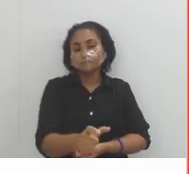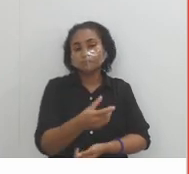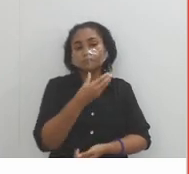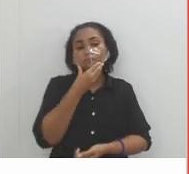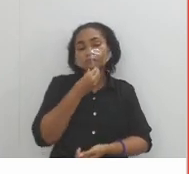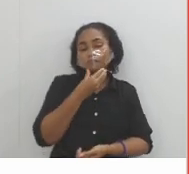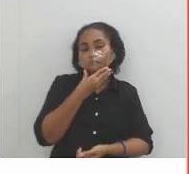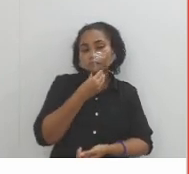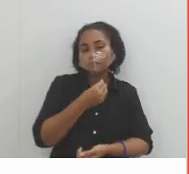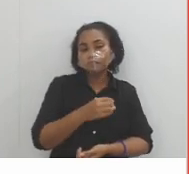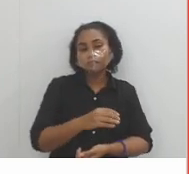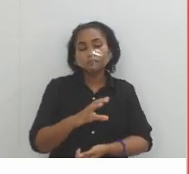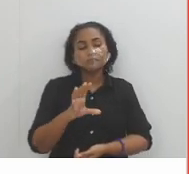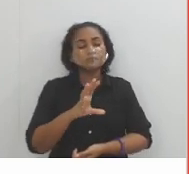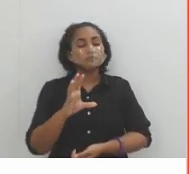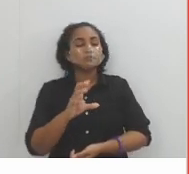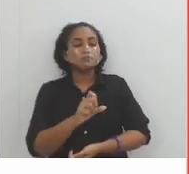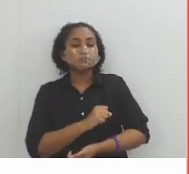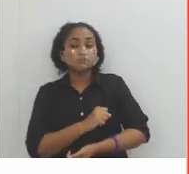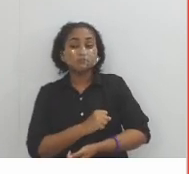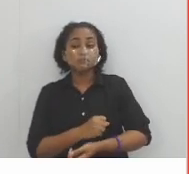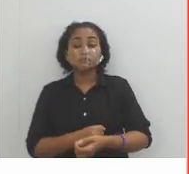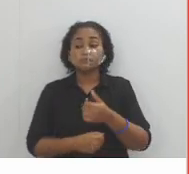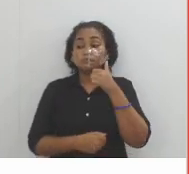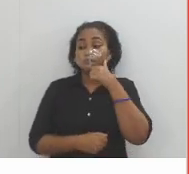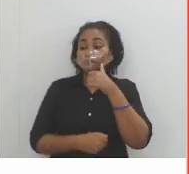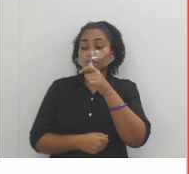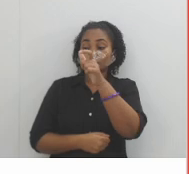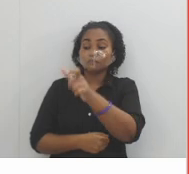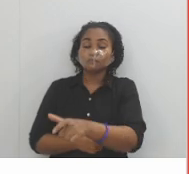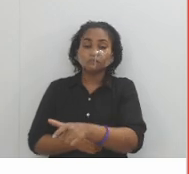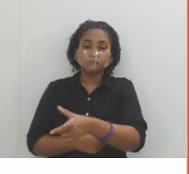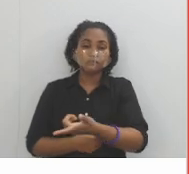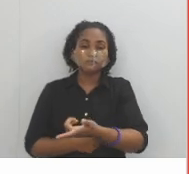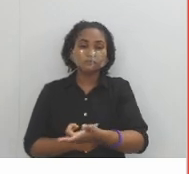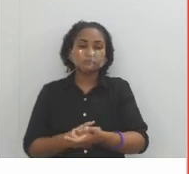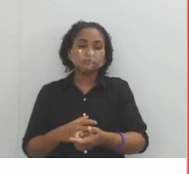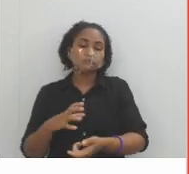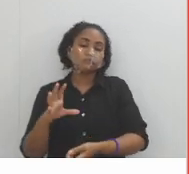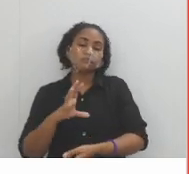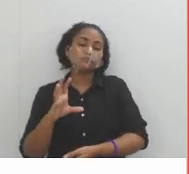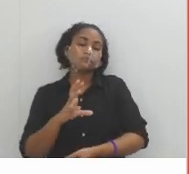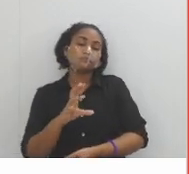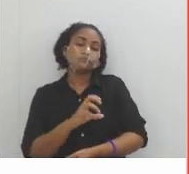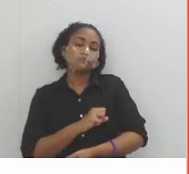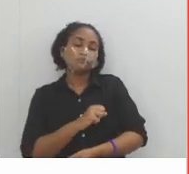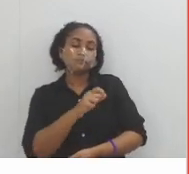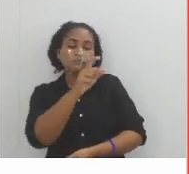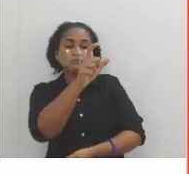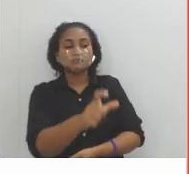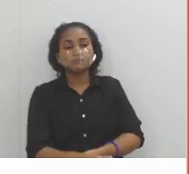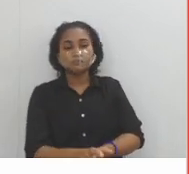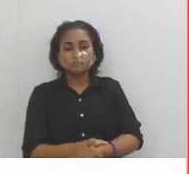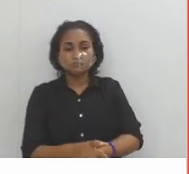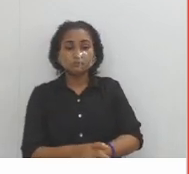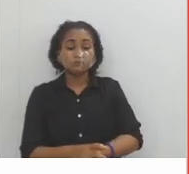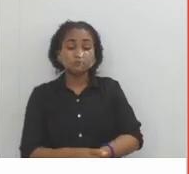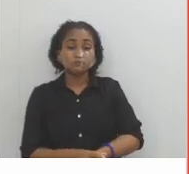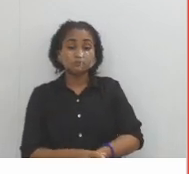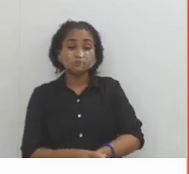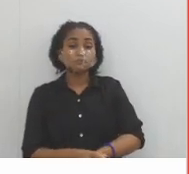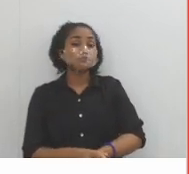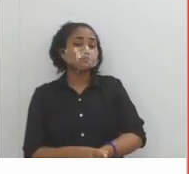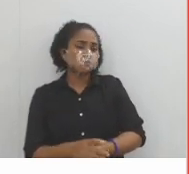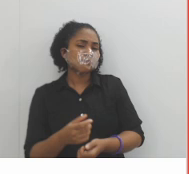rapaz, amo aquela moça, amam aquele rapaz, ele